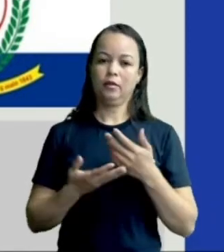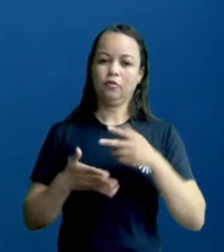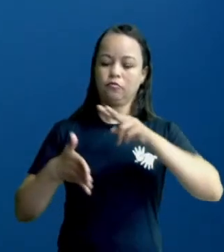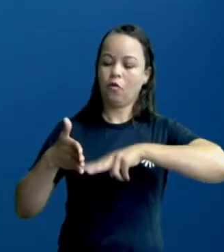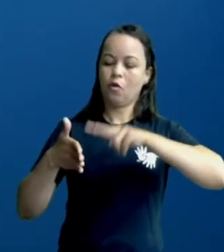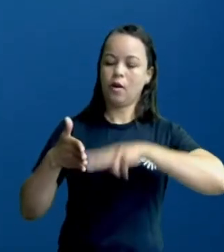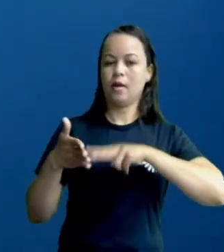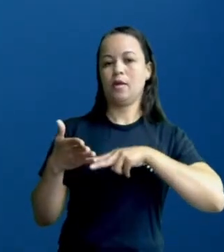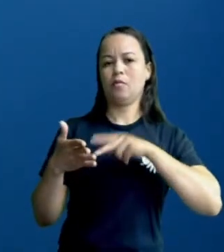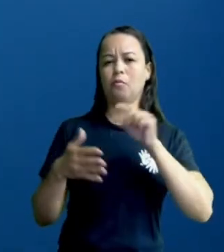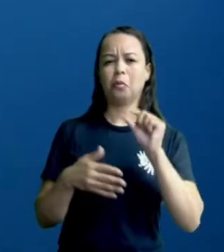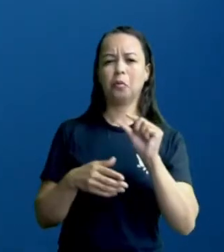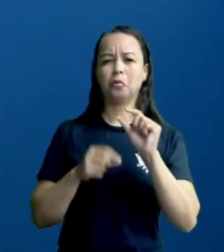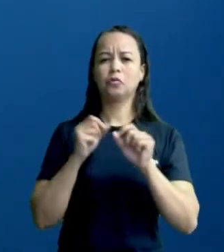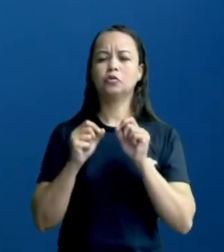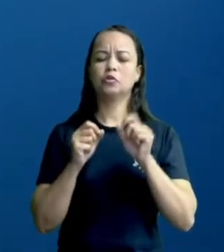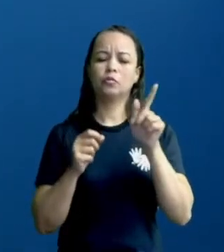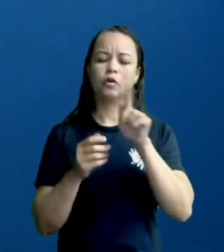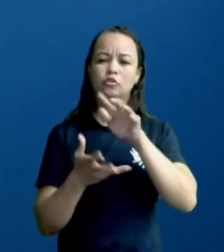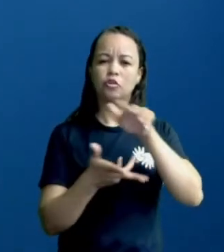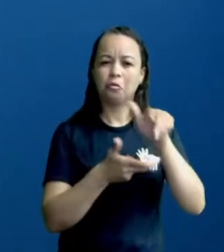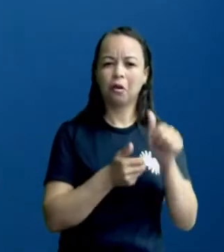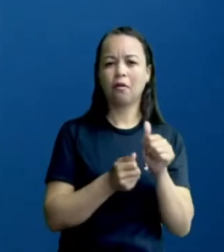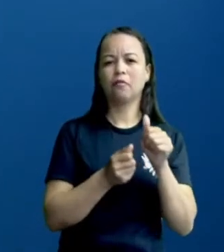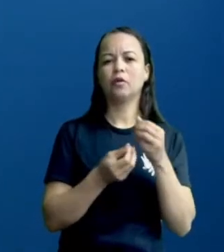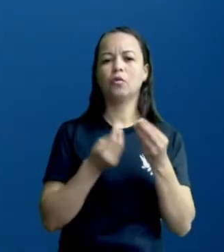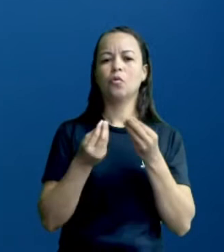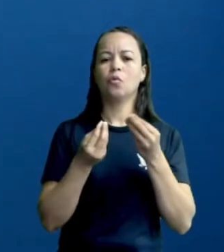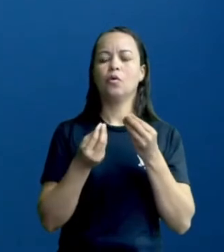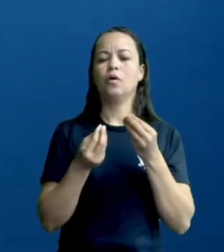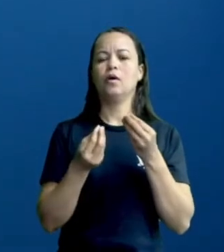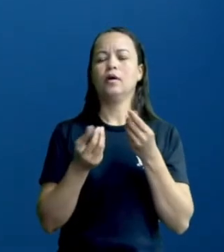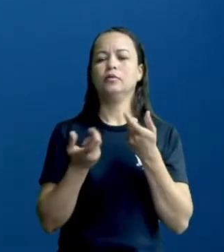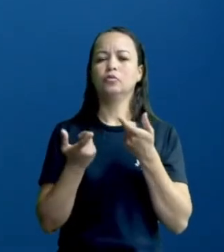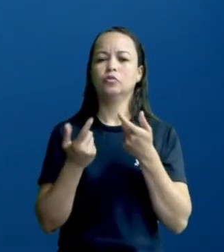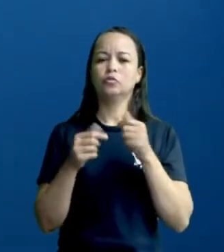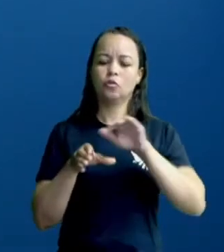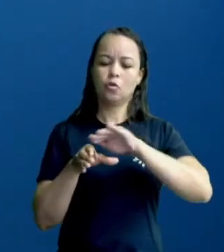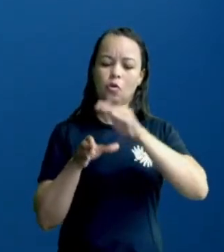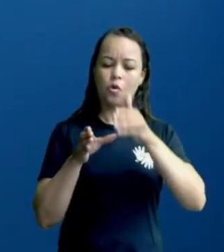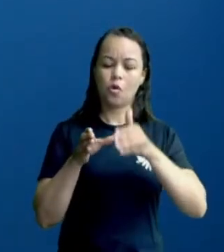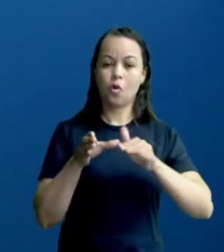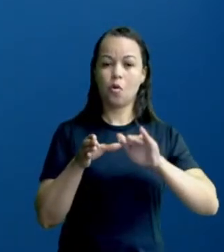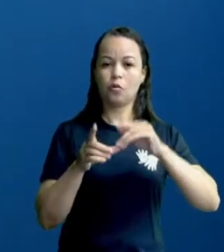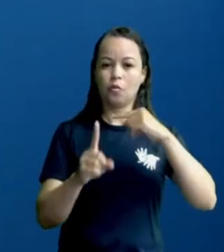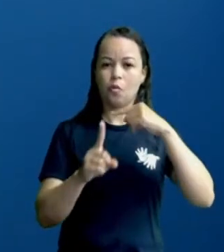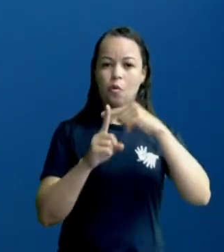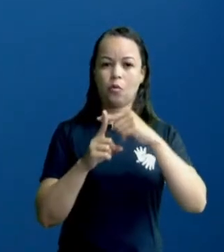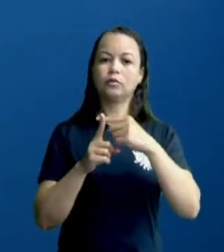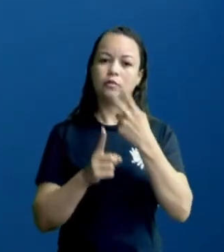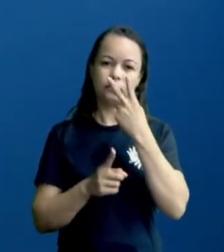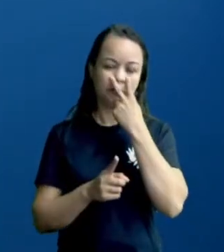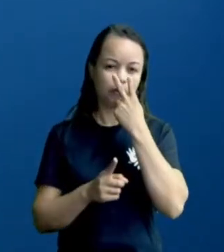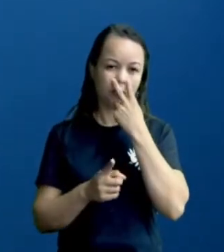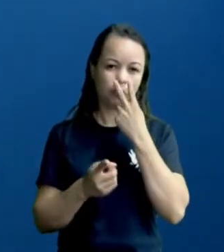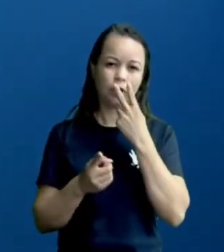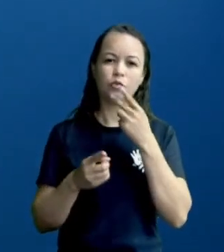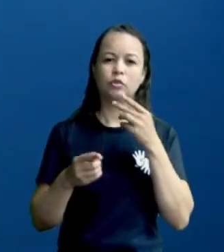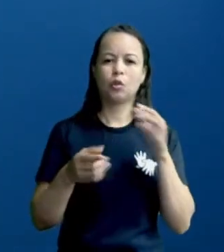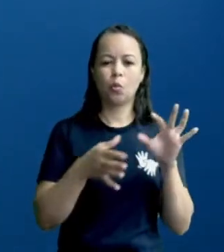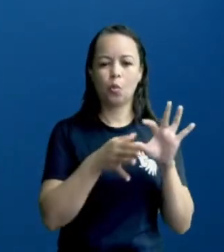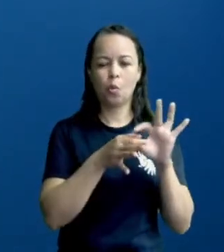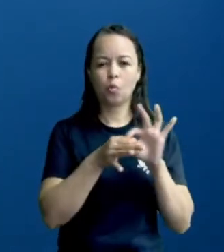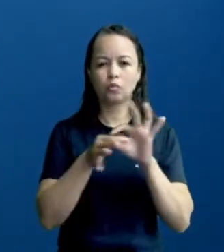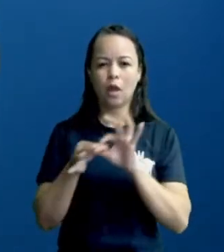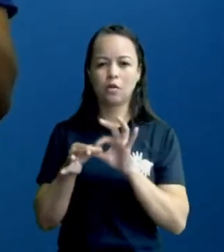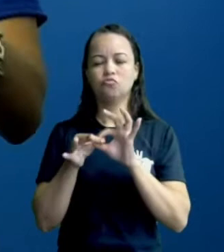pouquinho sobre alguns aspectos geográficos, tá? Do Monte de Vitória de Santo Antão no seu contexto geral, tá bom? Ô professora, mas